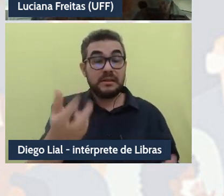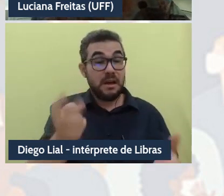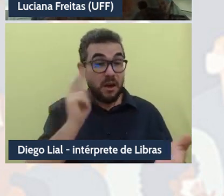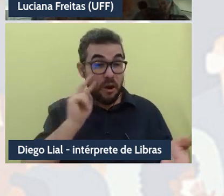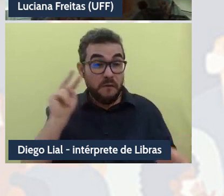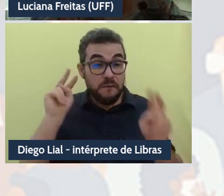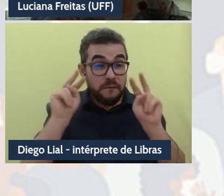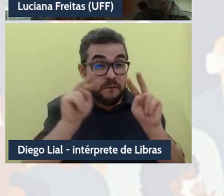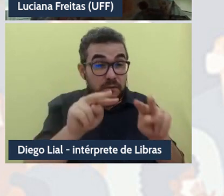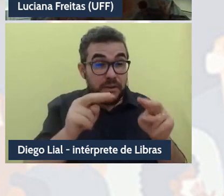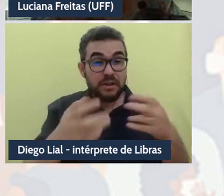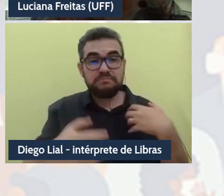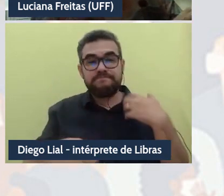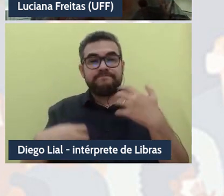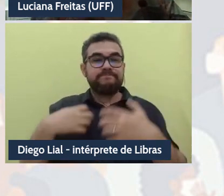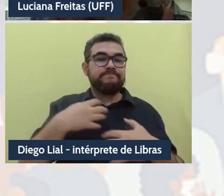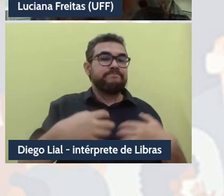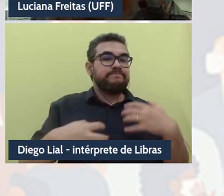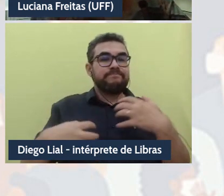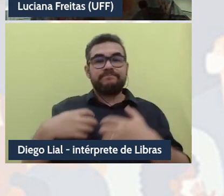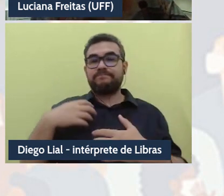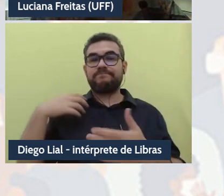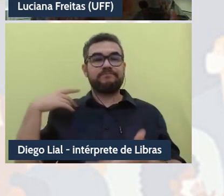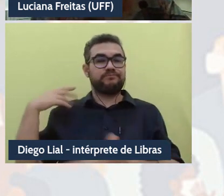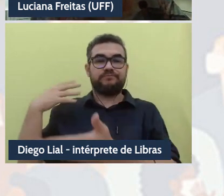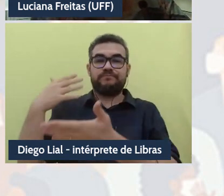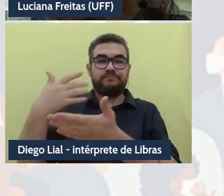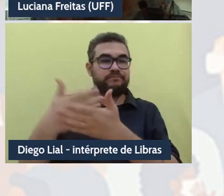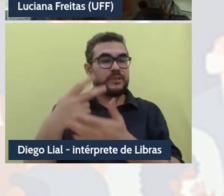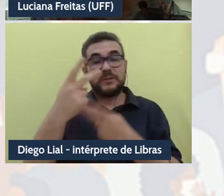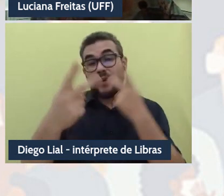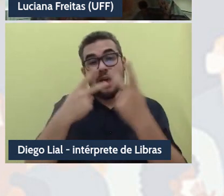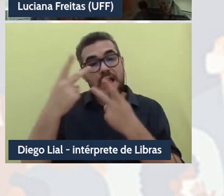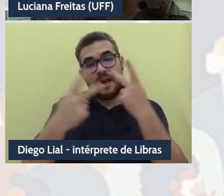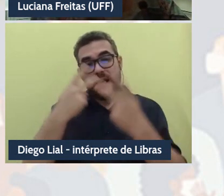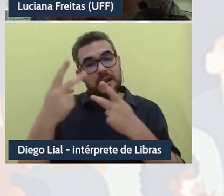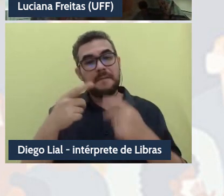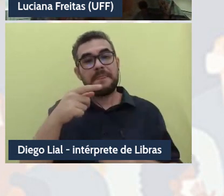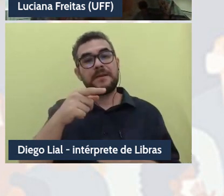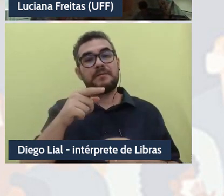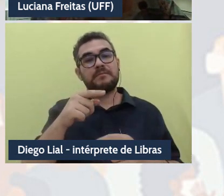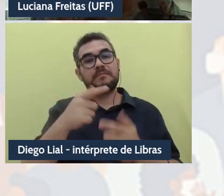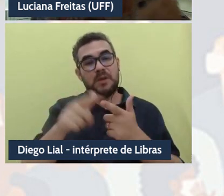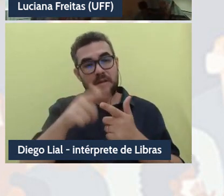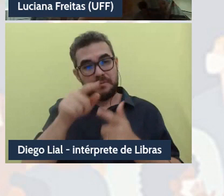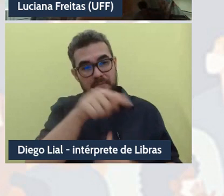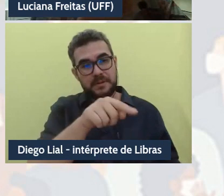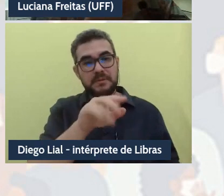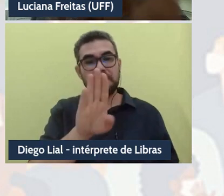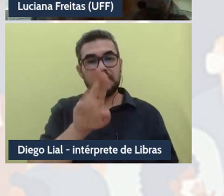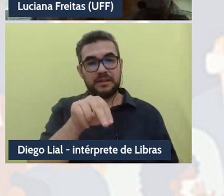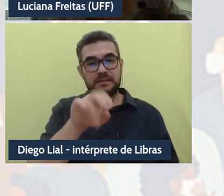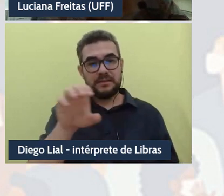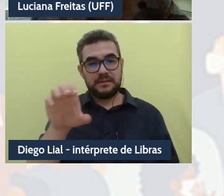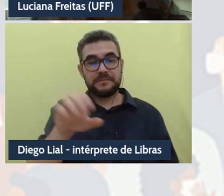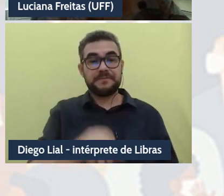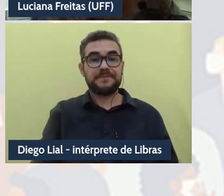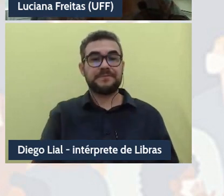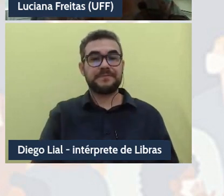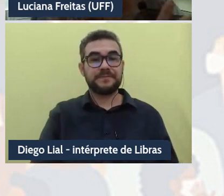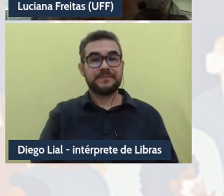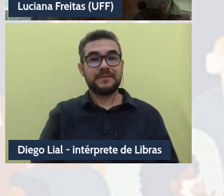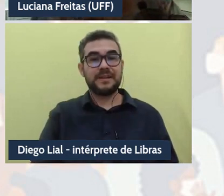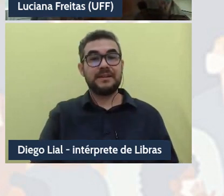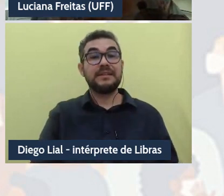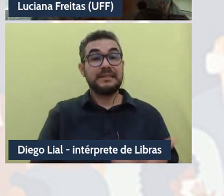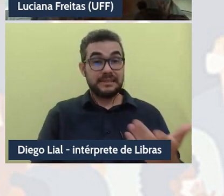dessa reforma da BNCC, né? Essa medida provisória que se transformou na Lei 13.415, que altera a